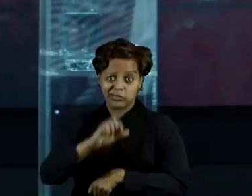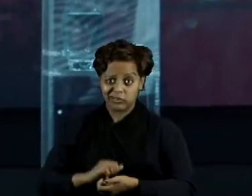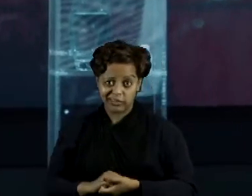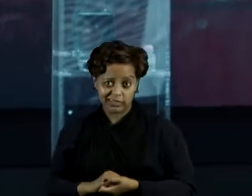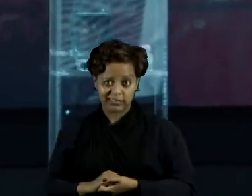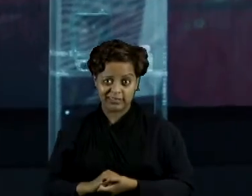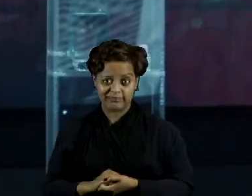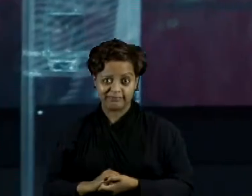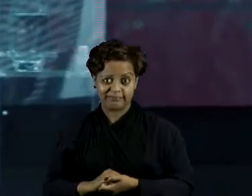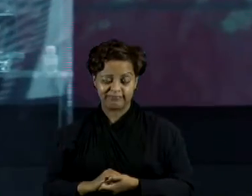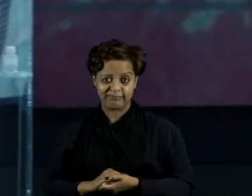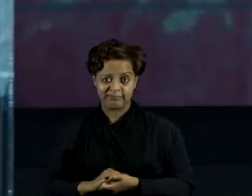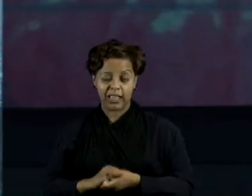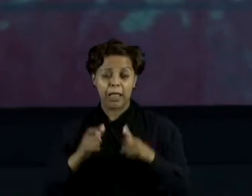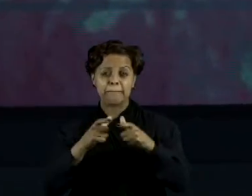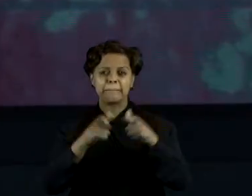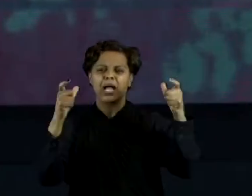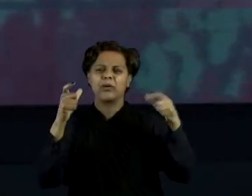Muitos de nós